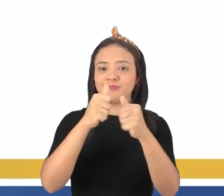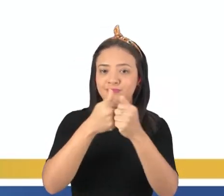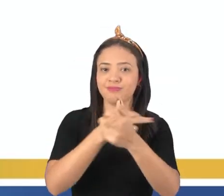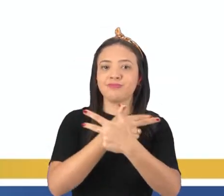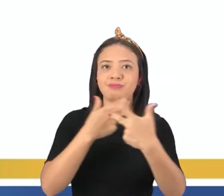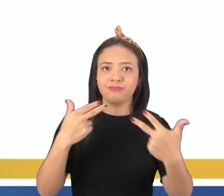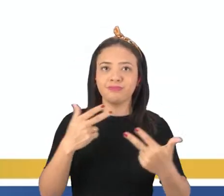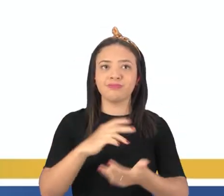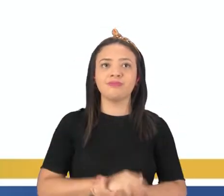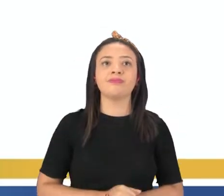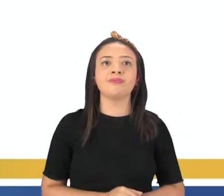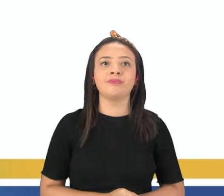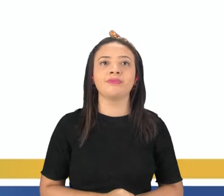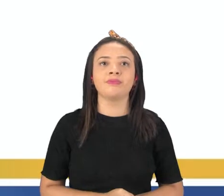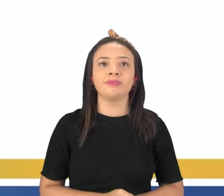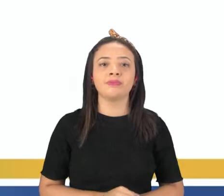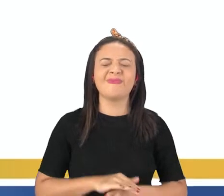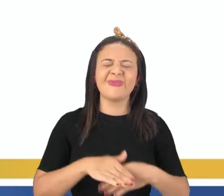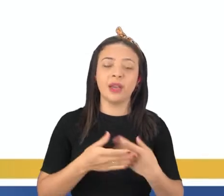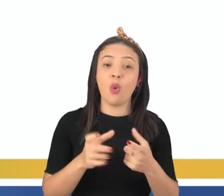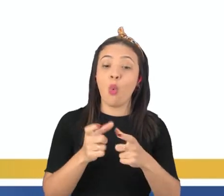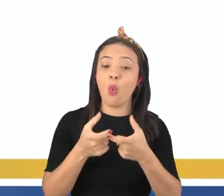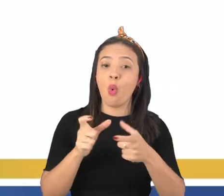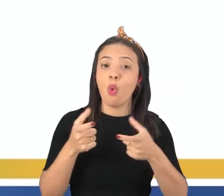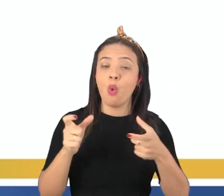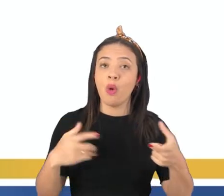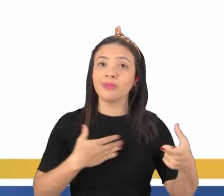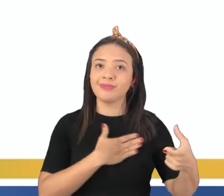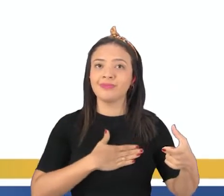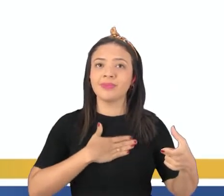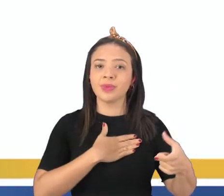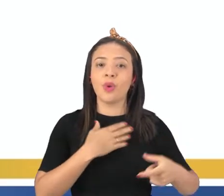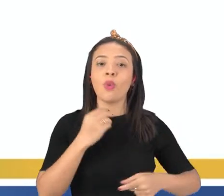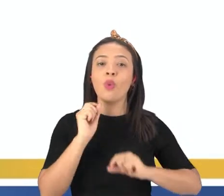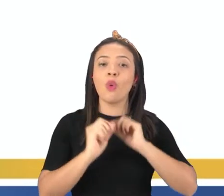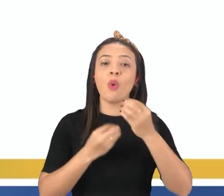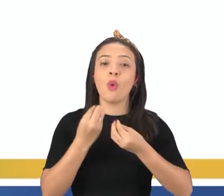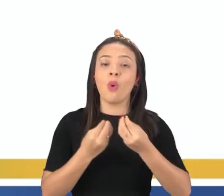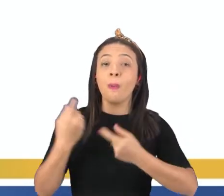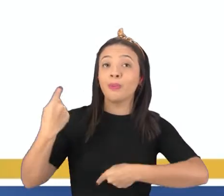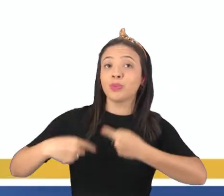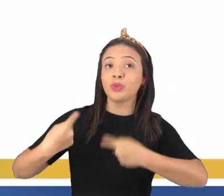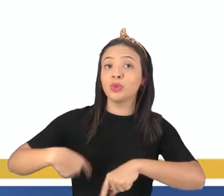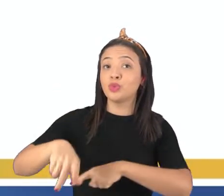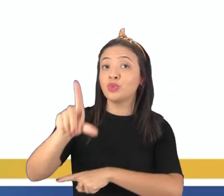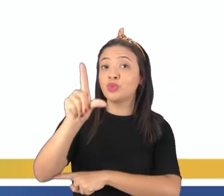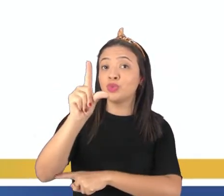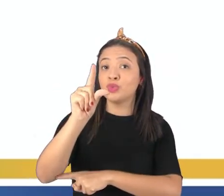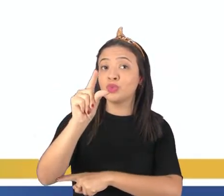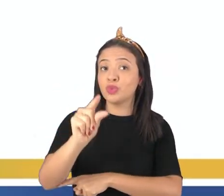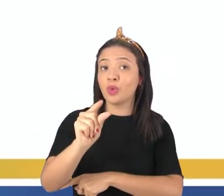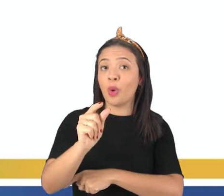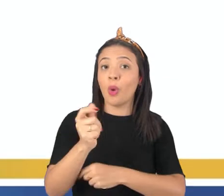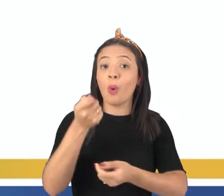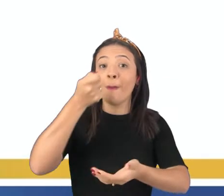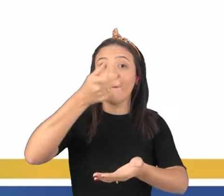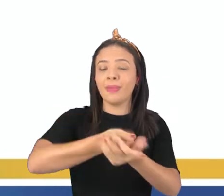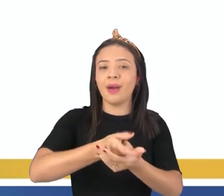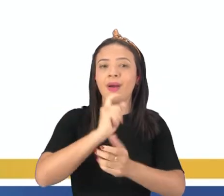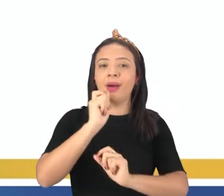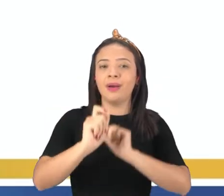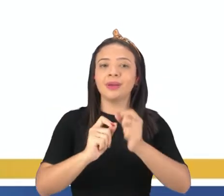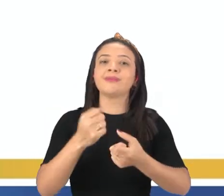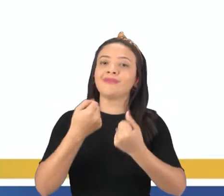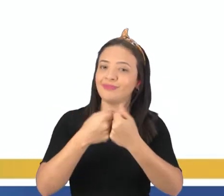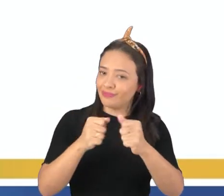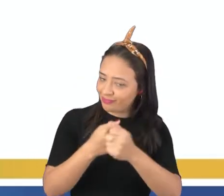automóveis. Essa tendência teria sido acentuada com políticas que diminuíam a taxa na compra desses